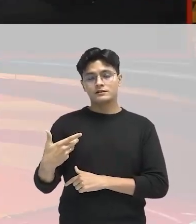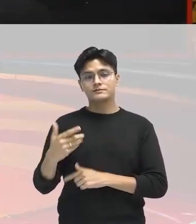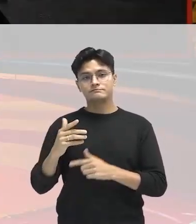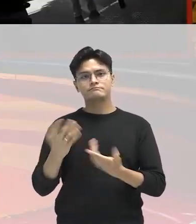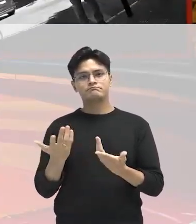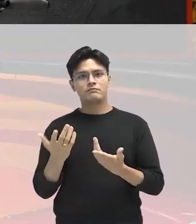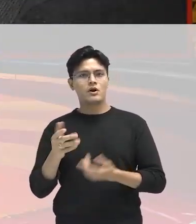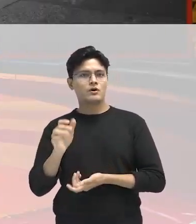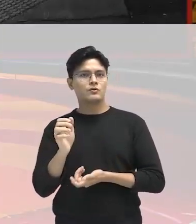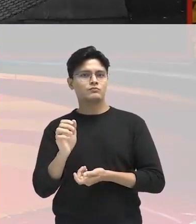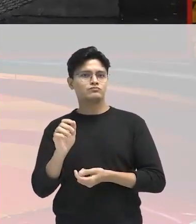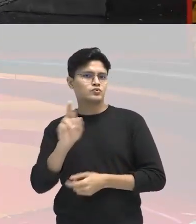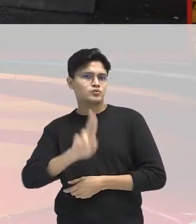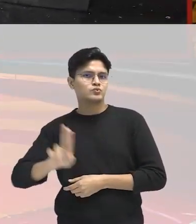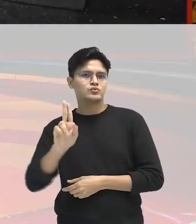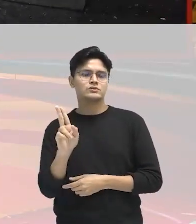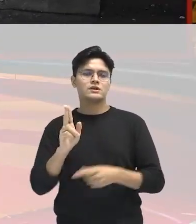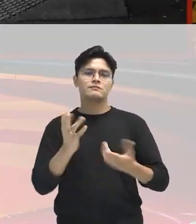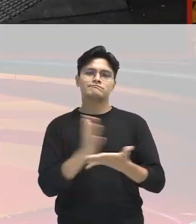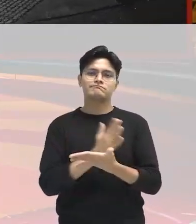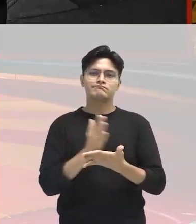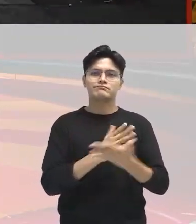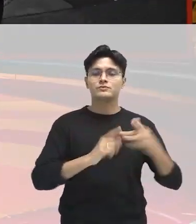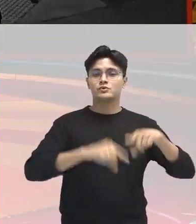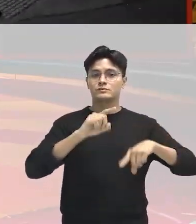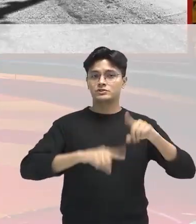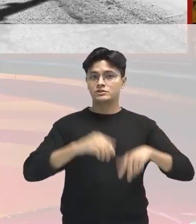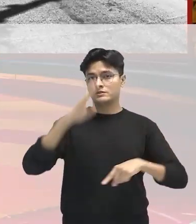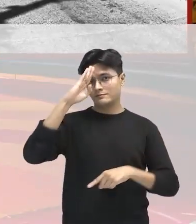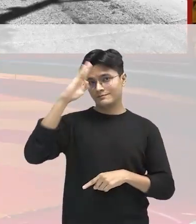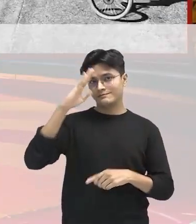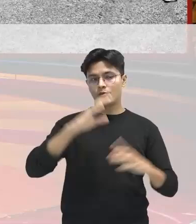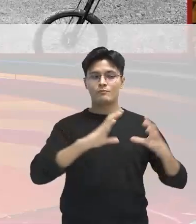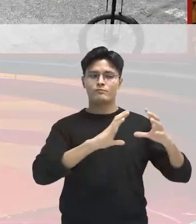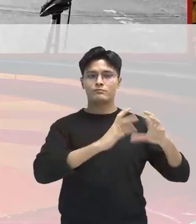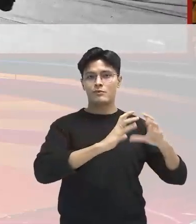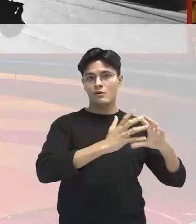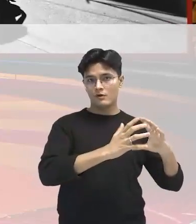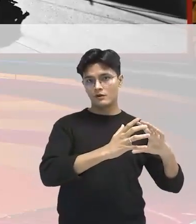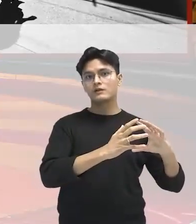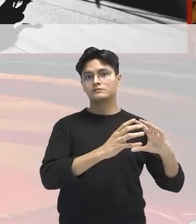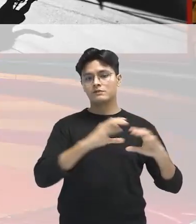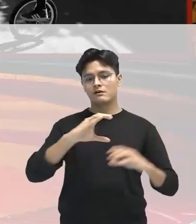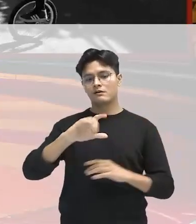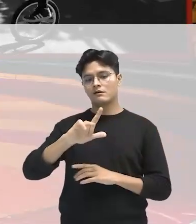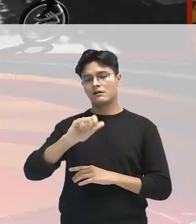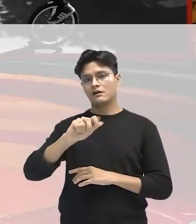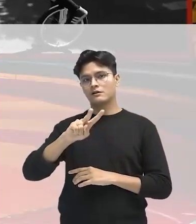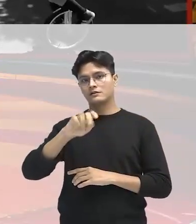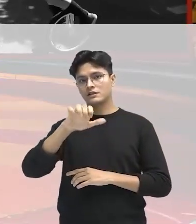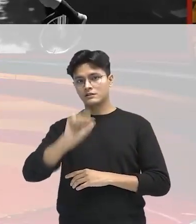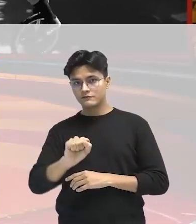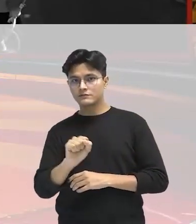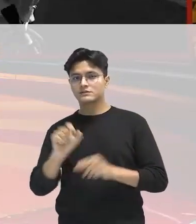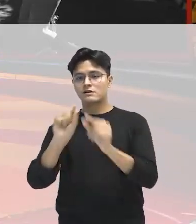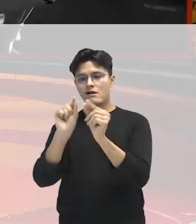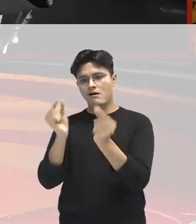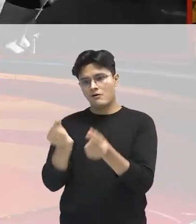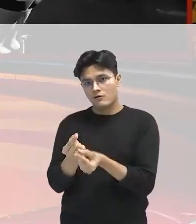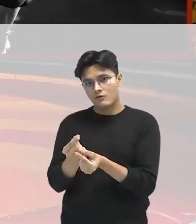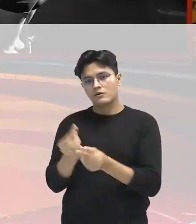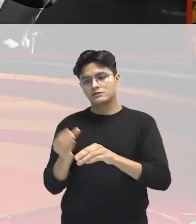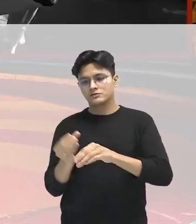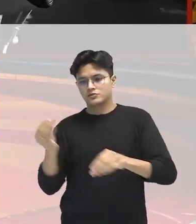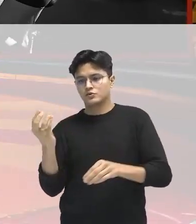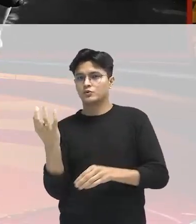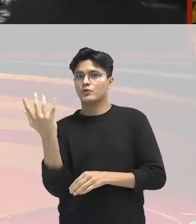com alguns objetos principais, como bolas, claves, argolas,